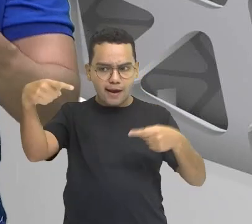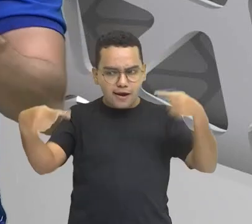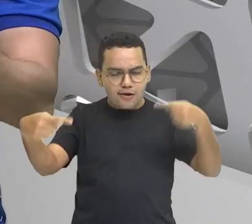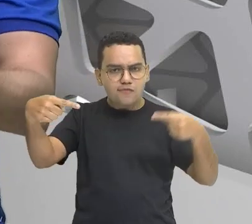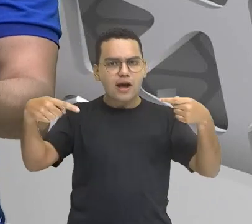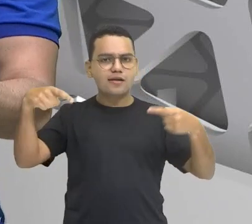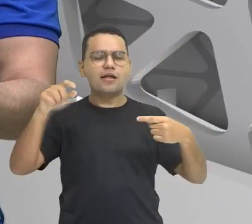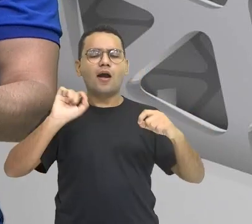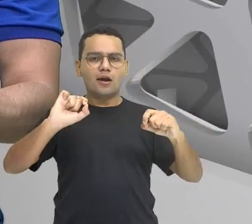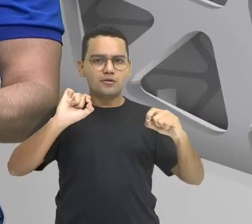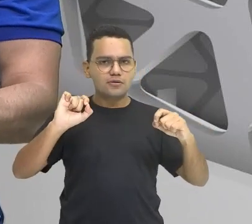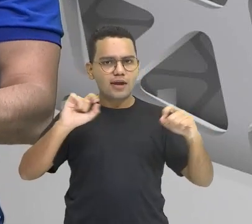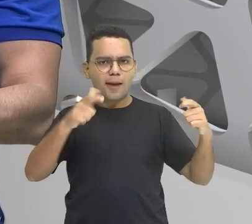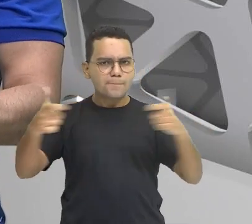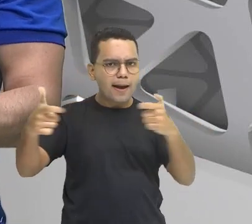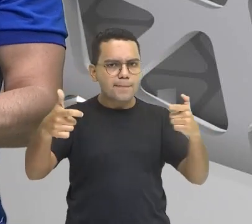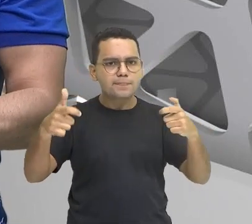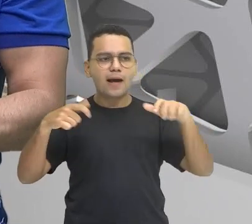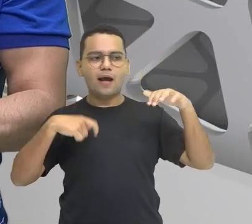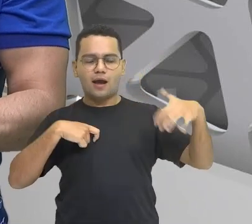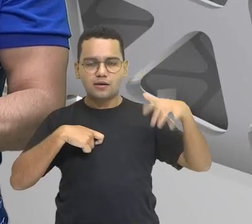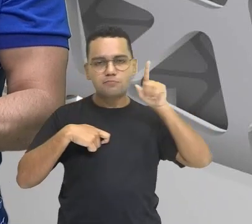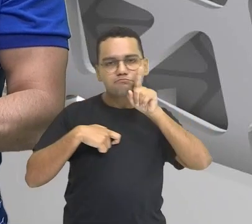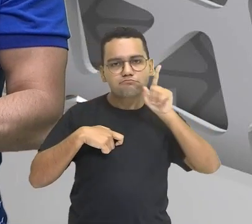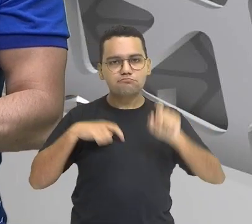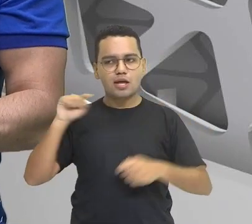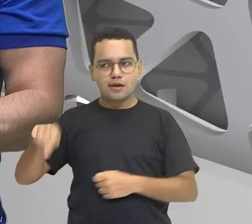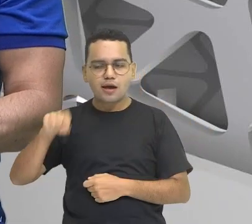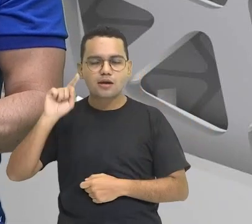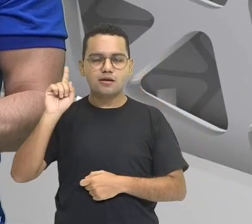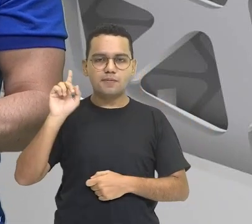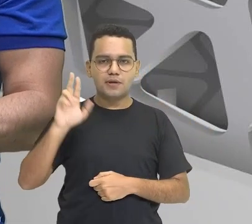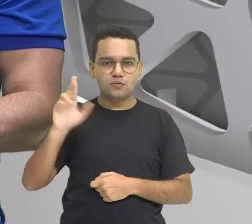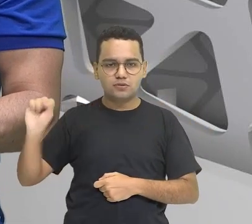E aí a gente tem o Muro de Berlim, que é o símbolo dessa